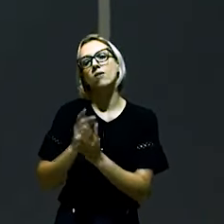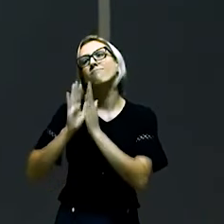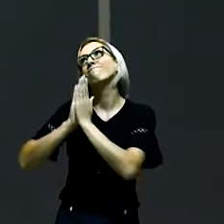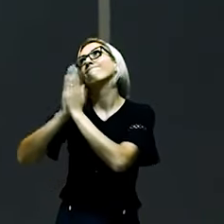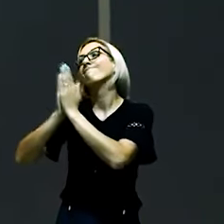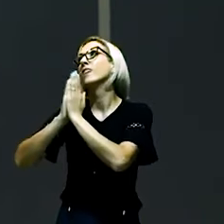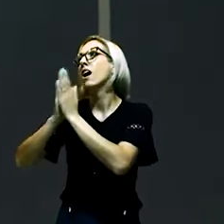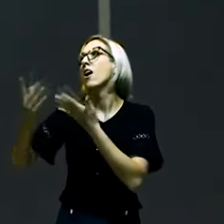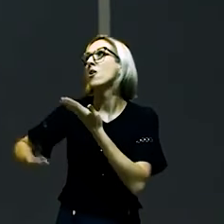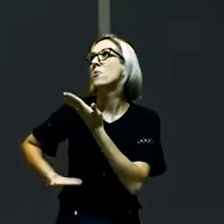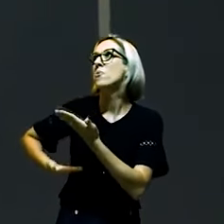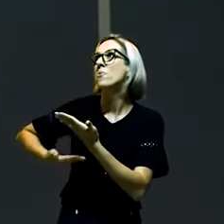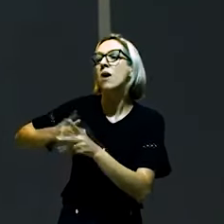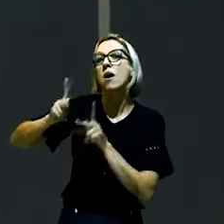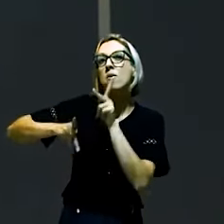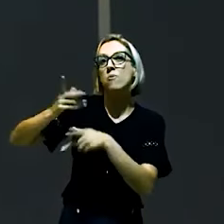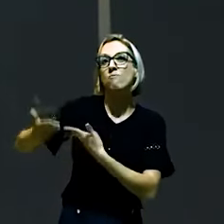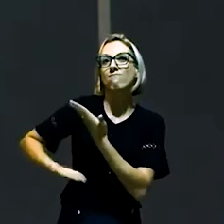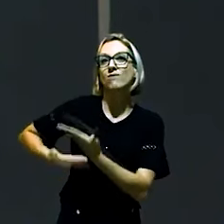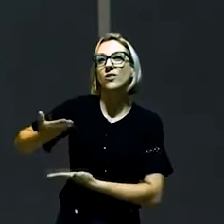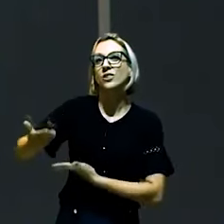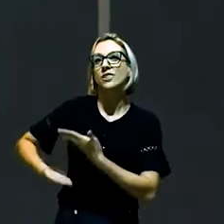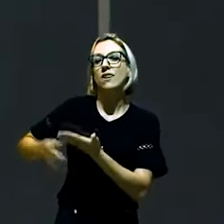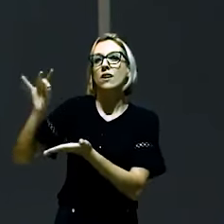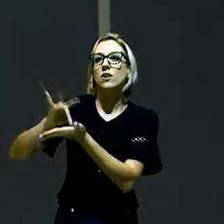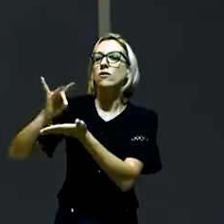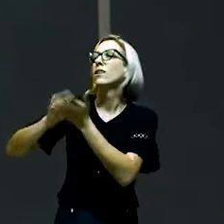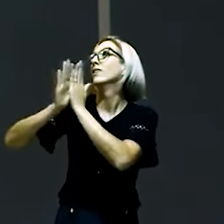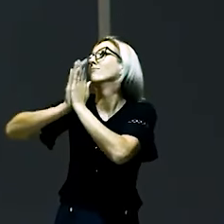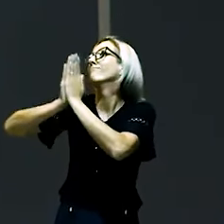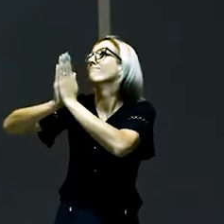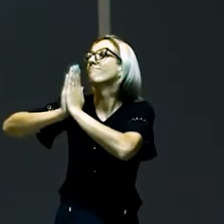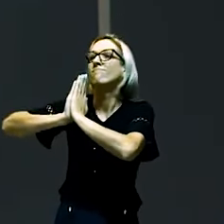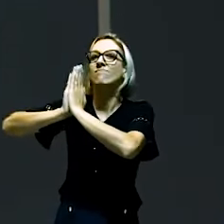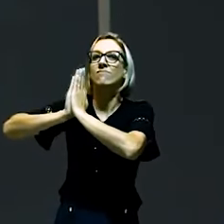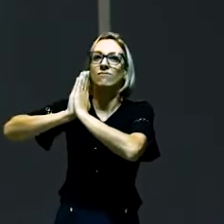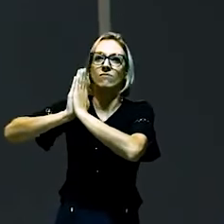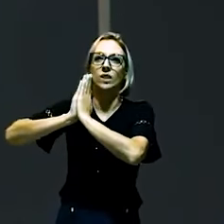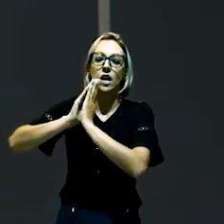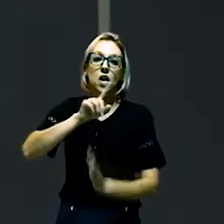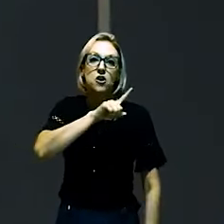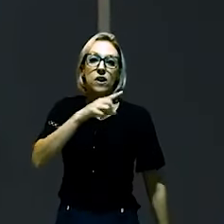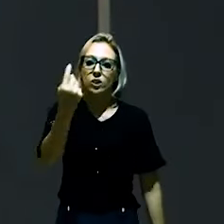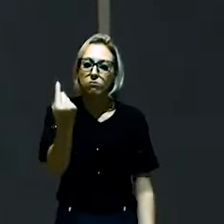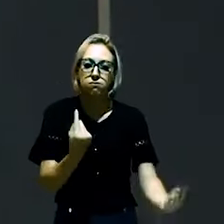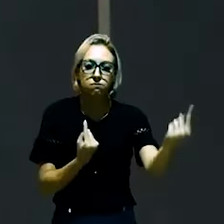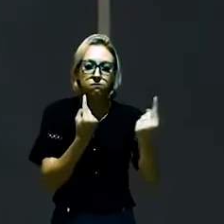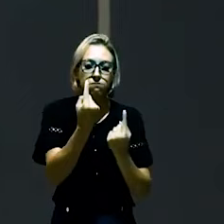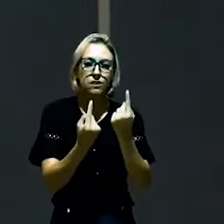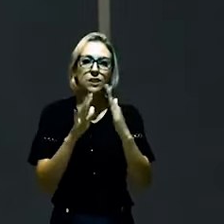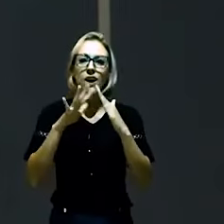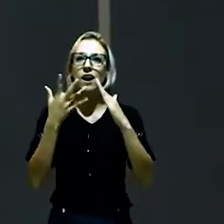Mas você pode estar 30 anos na igreja e não estar servindo a Deus. Você está sendo apenas um frequentador de